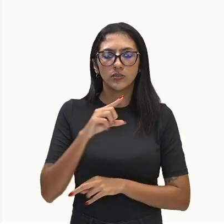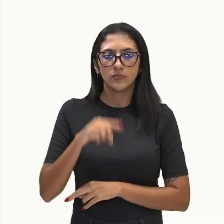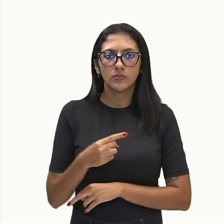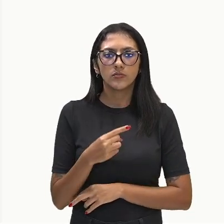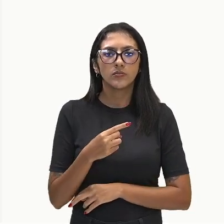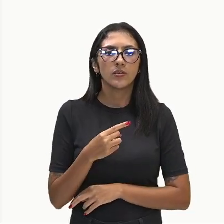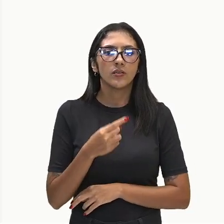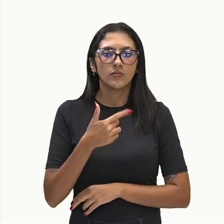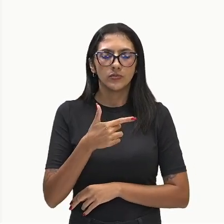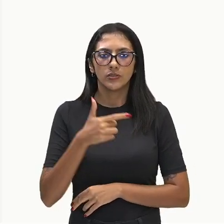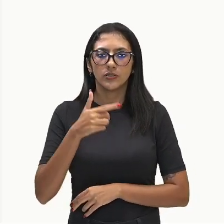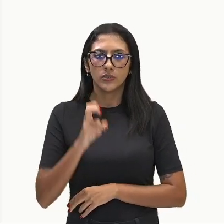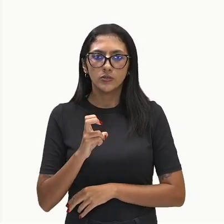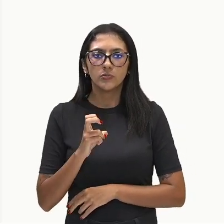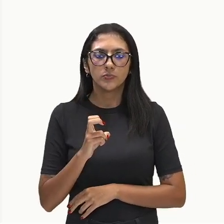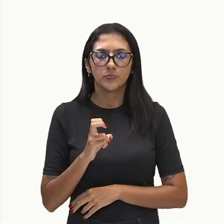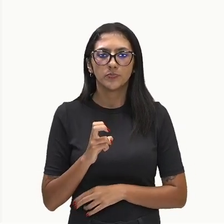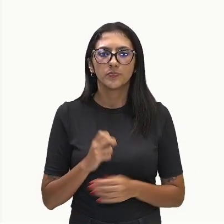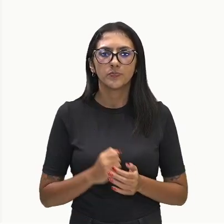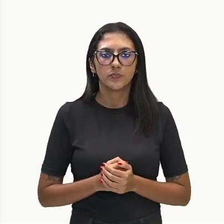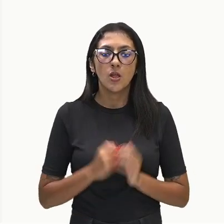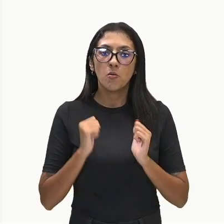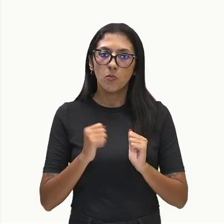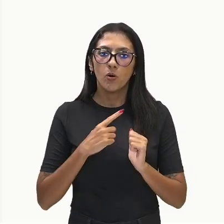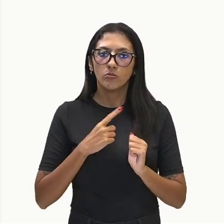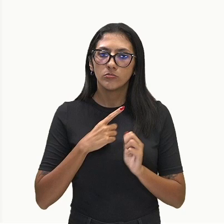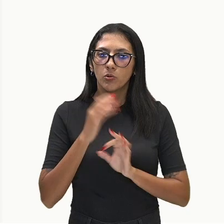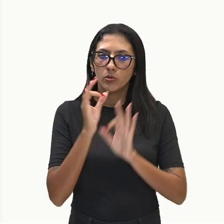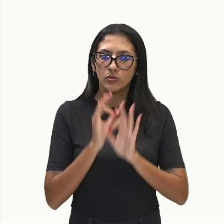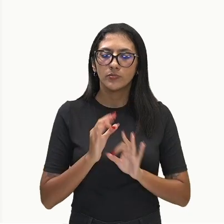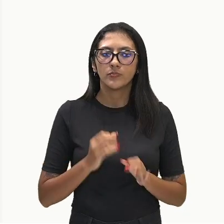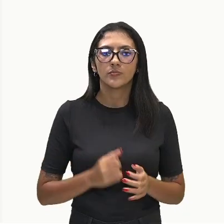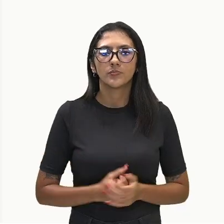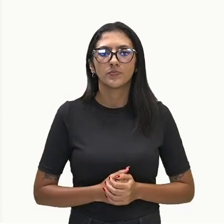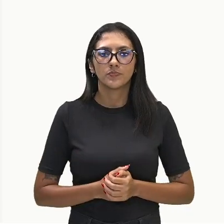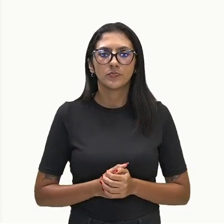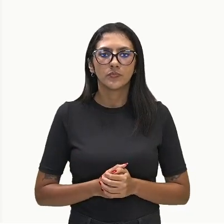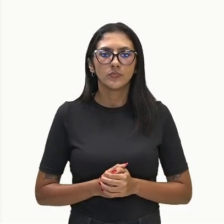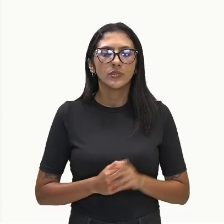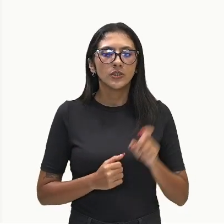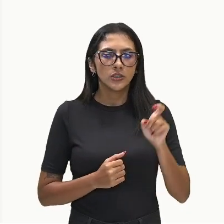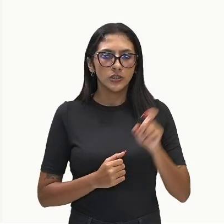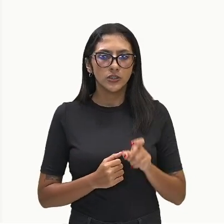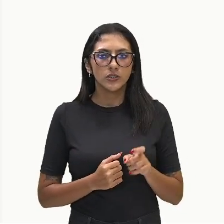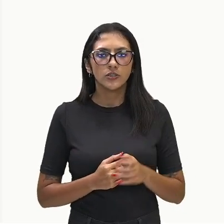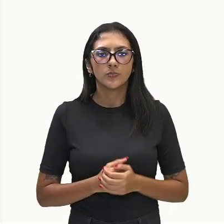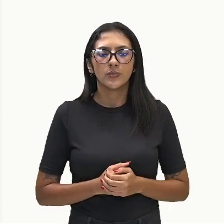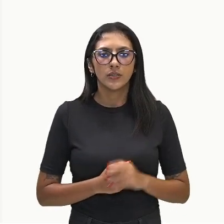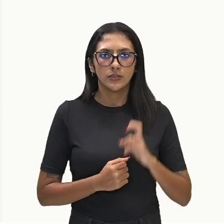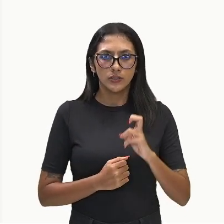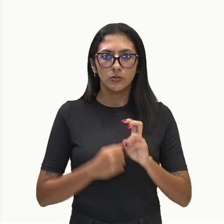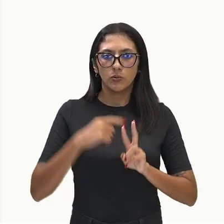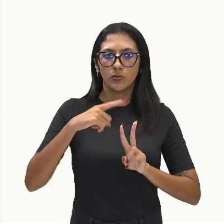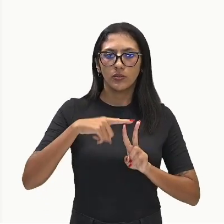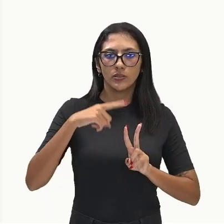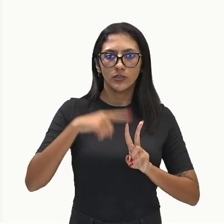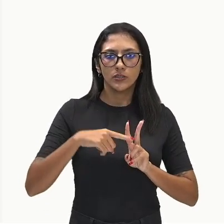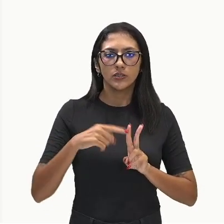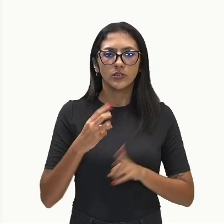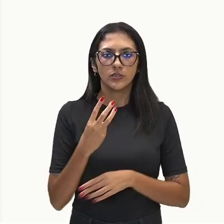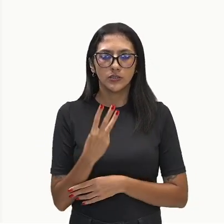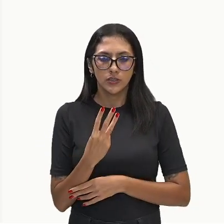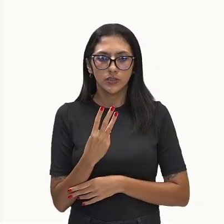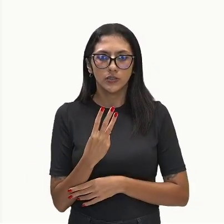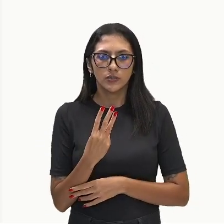e a gente consegue tirar a raiz de 25. Então, x vai ser igual a 5 raiz de 3. O raiz de